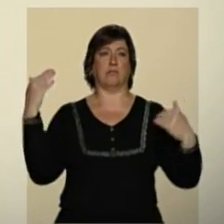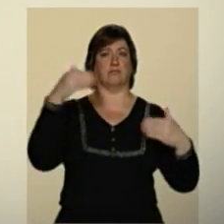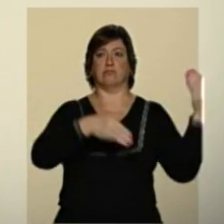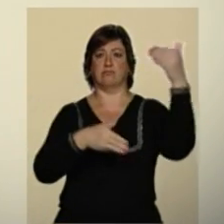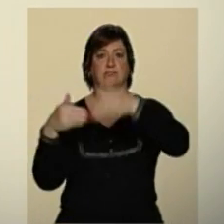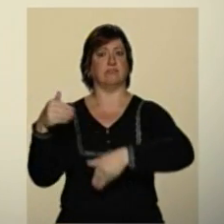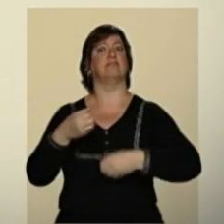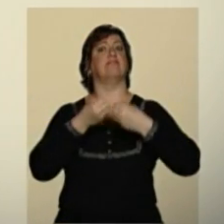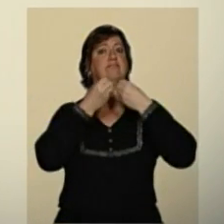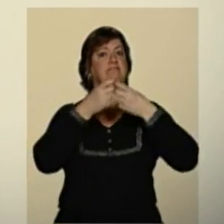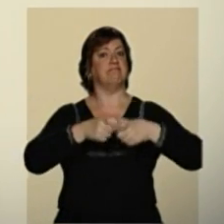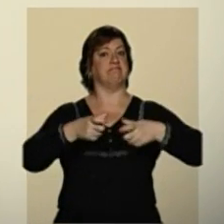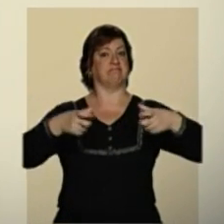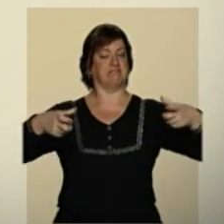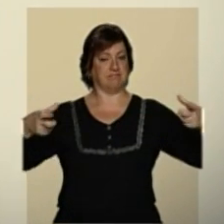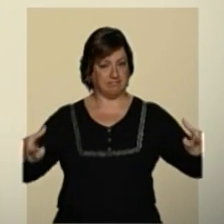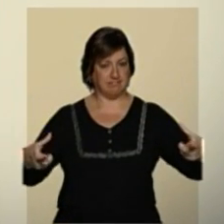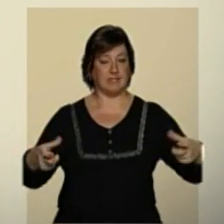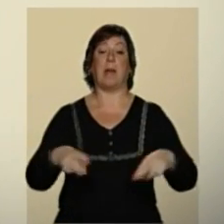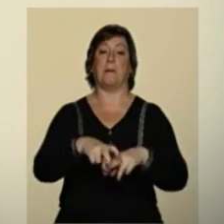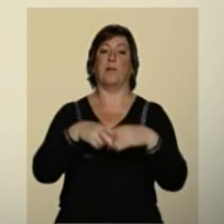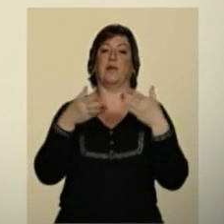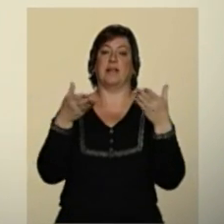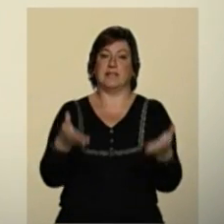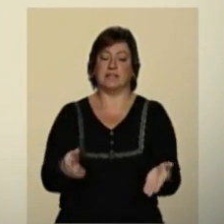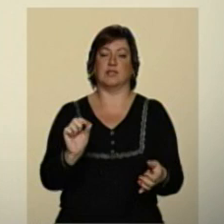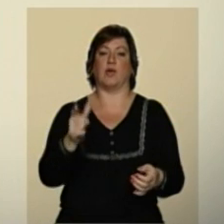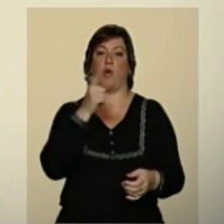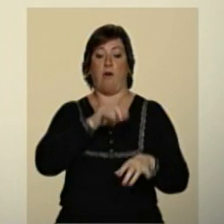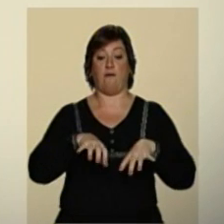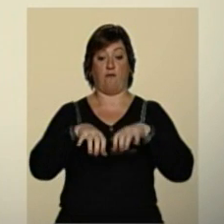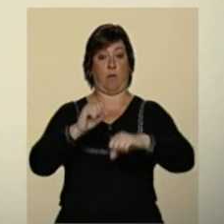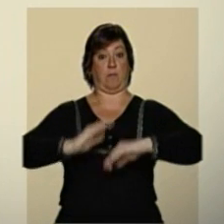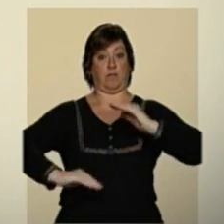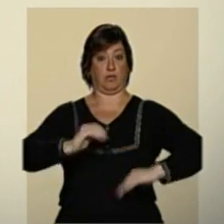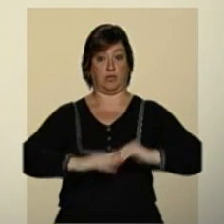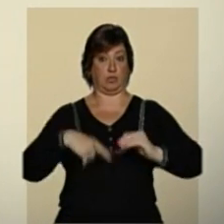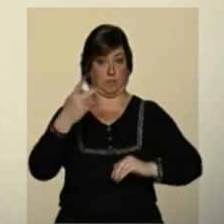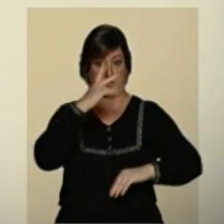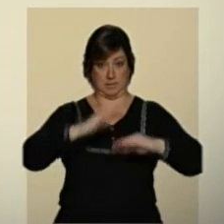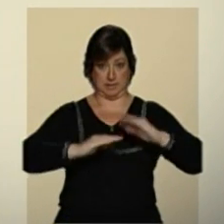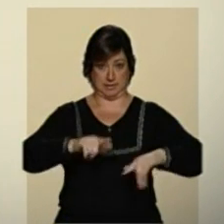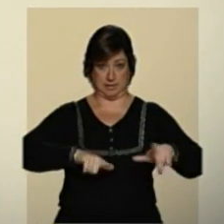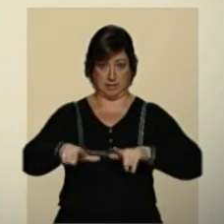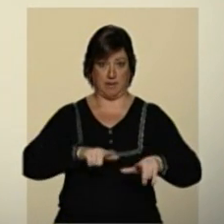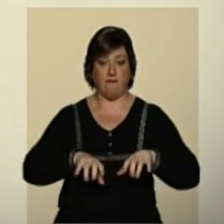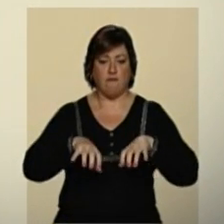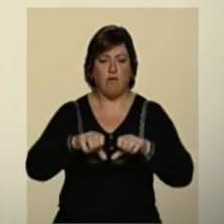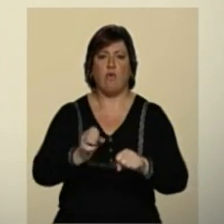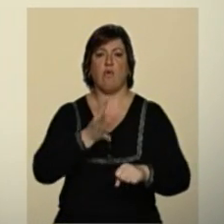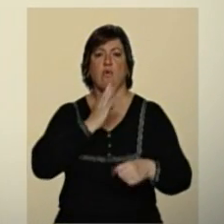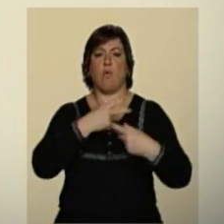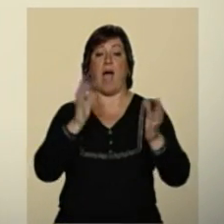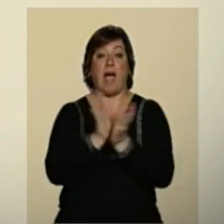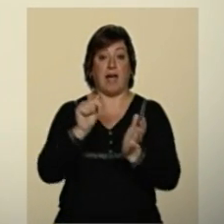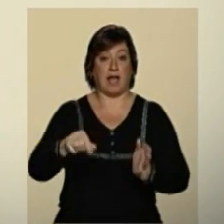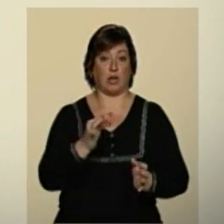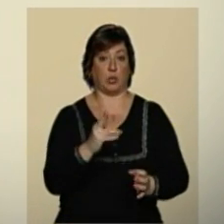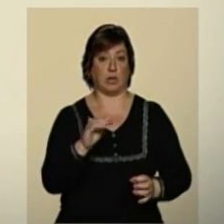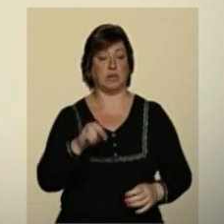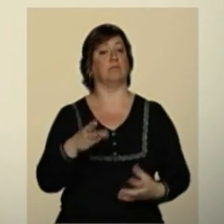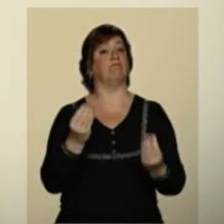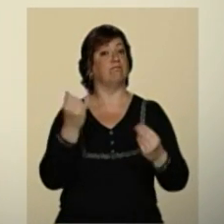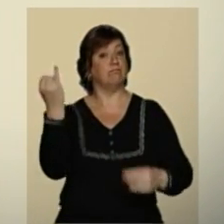ganhar ainda mais força por isso a formação profissional dos nossos trabalhadores na área do Turismo é tão